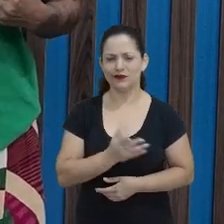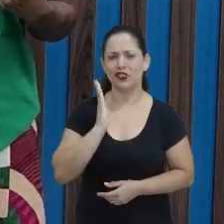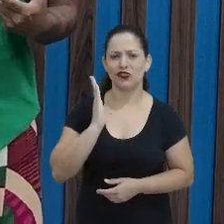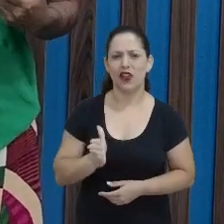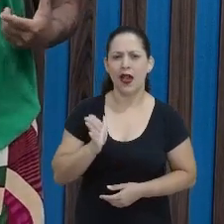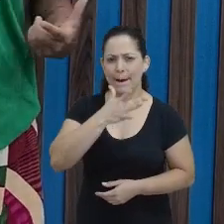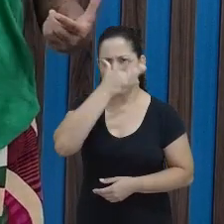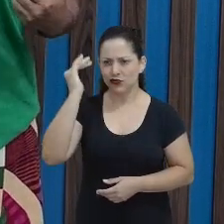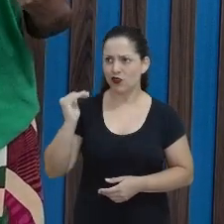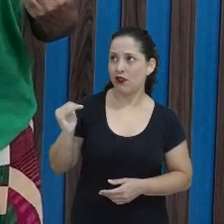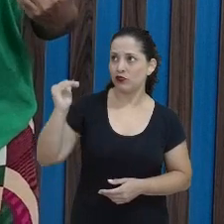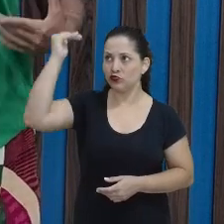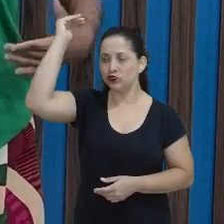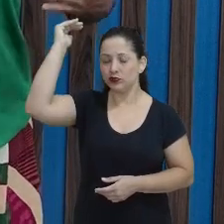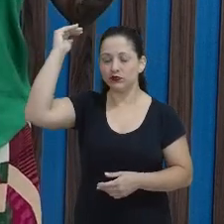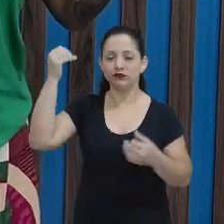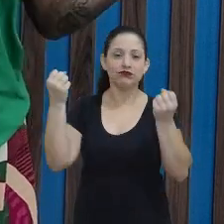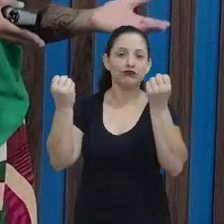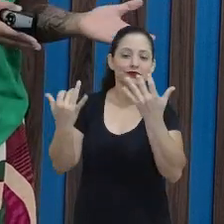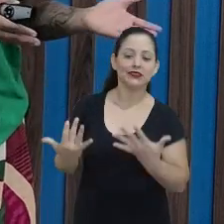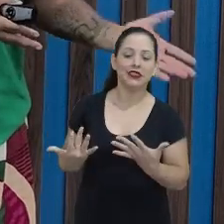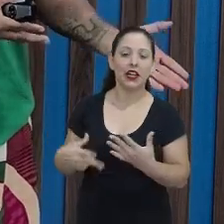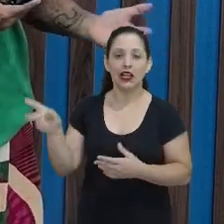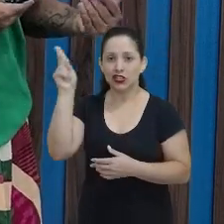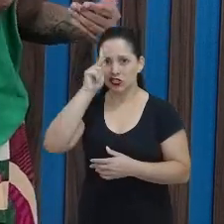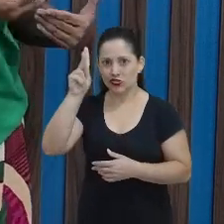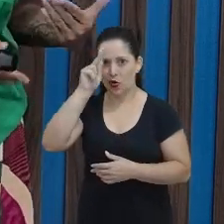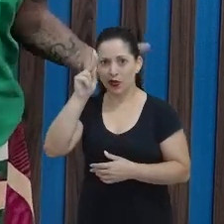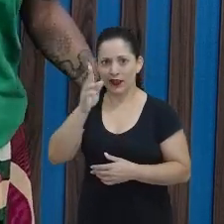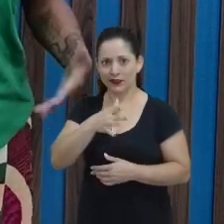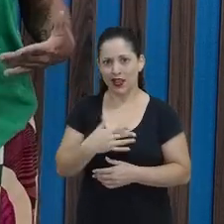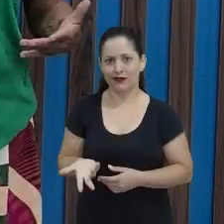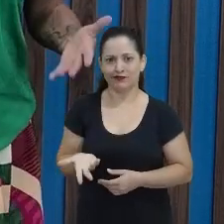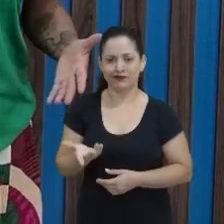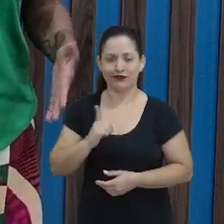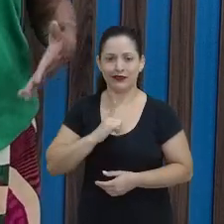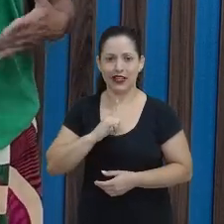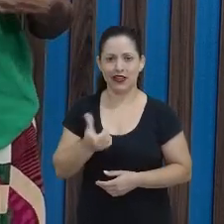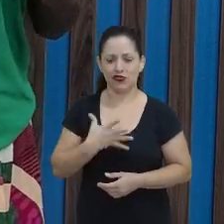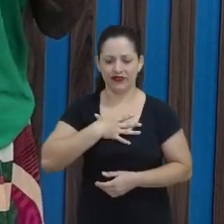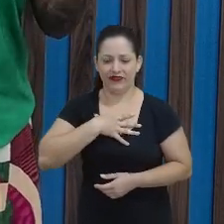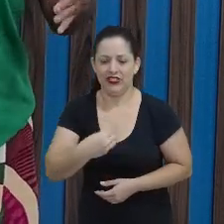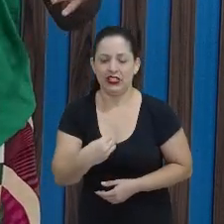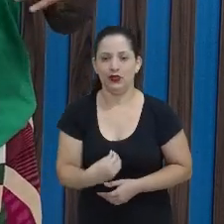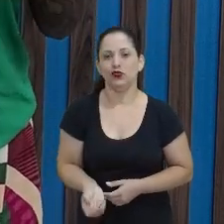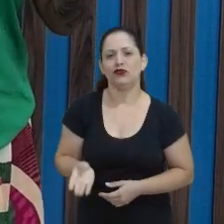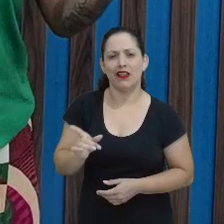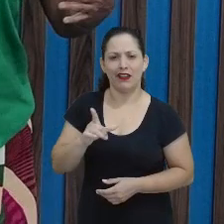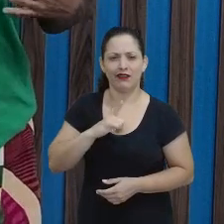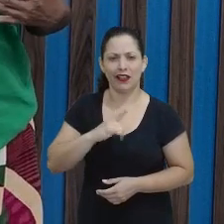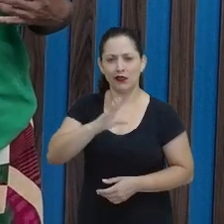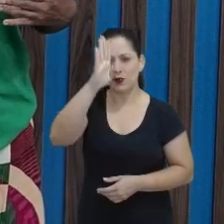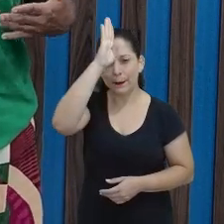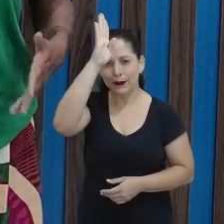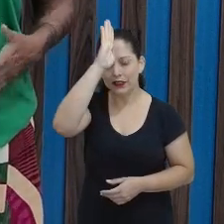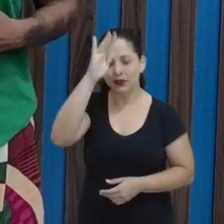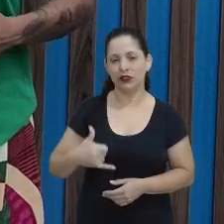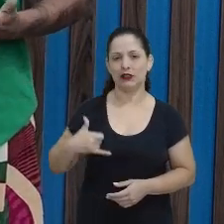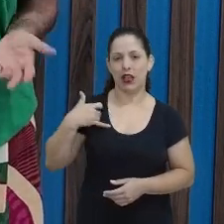não contamos as histórias para os povos que veio depois da gente, os mais novos, os filhos, os sobrinhos de 10, de 12, de 20